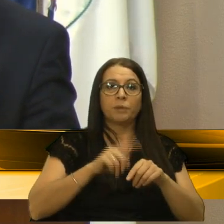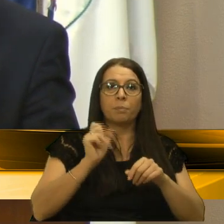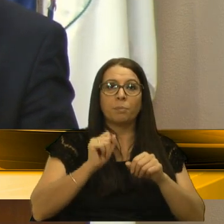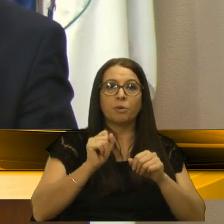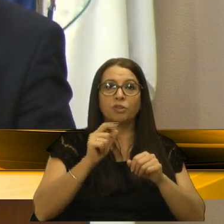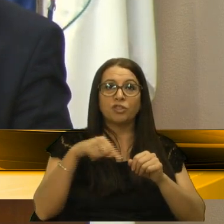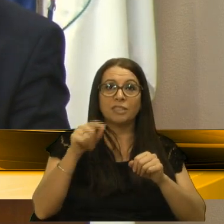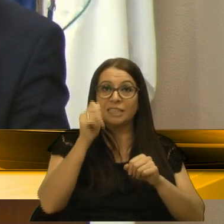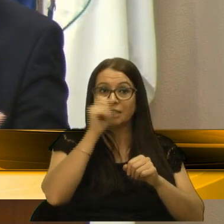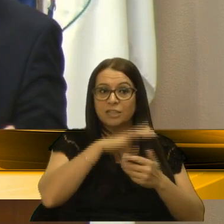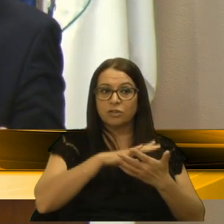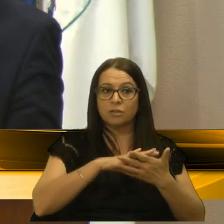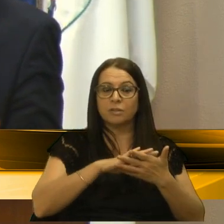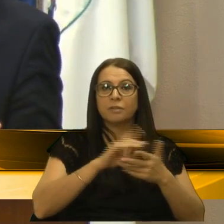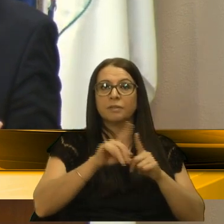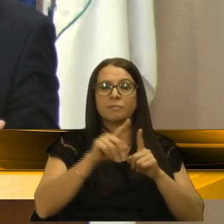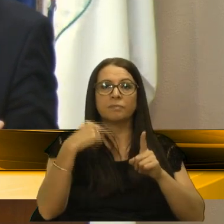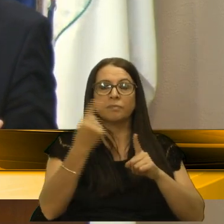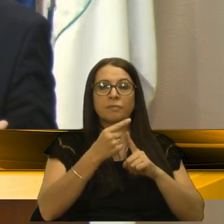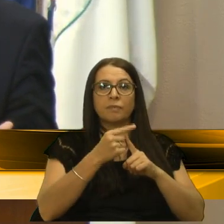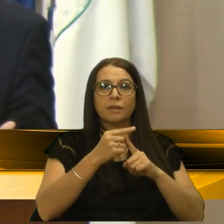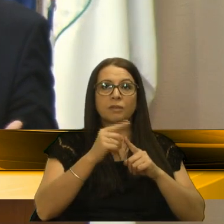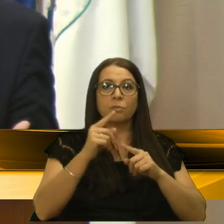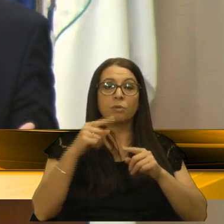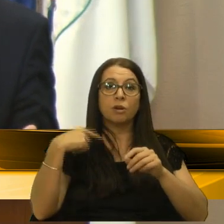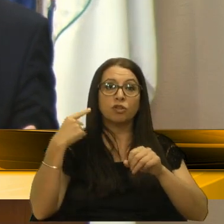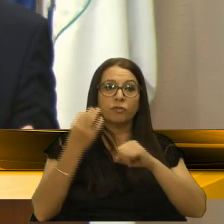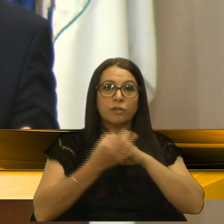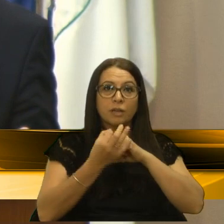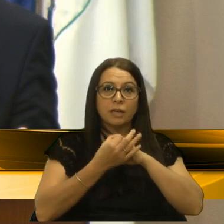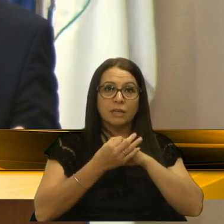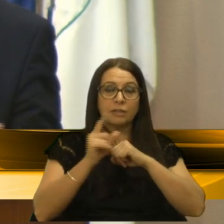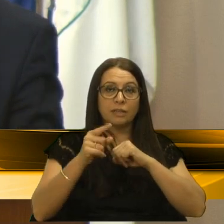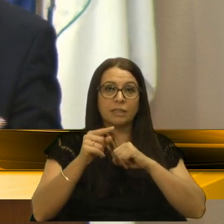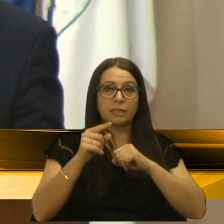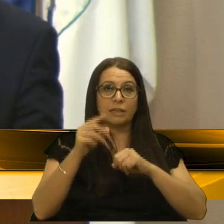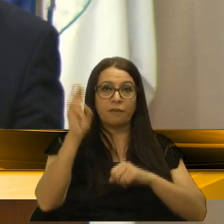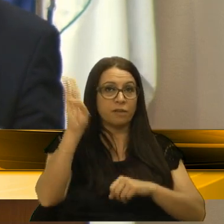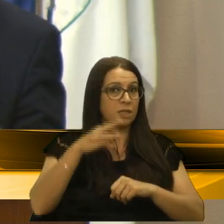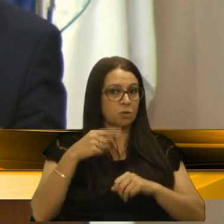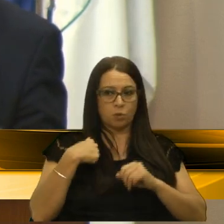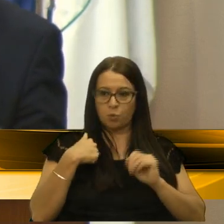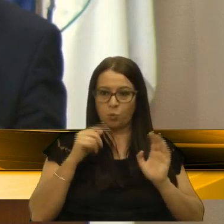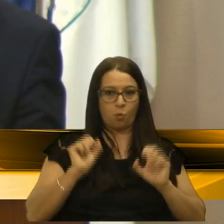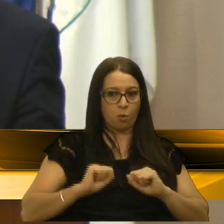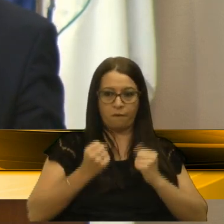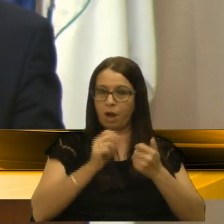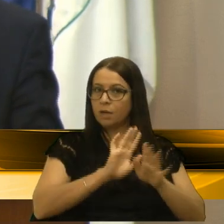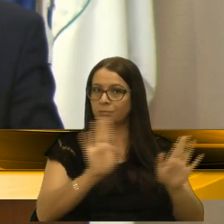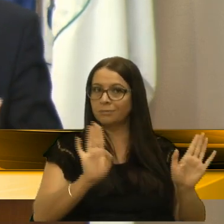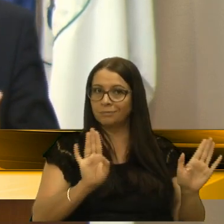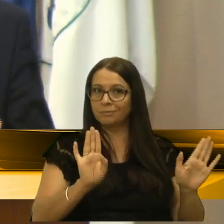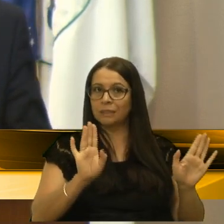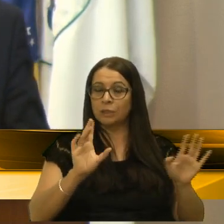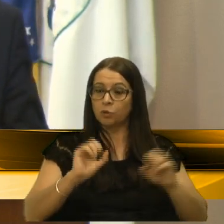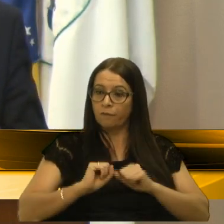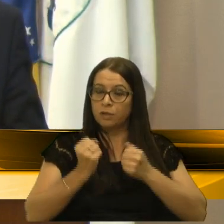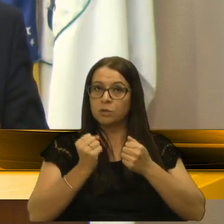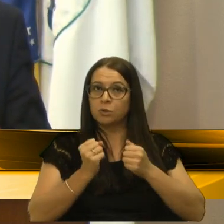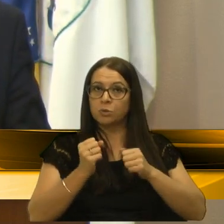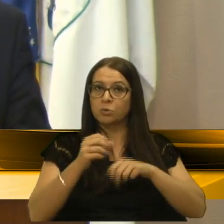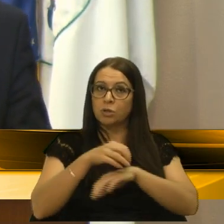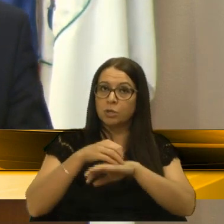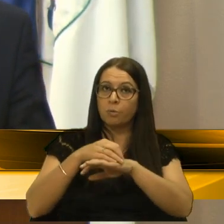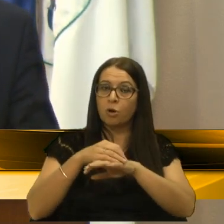exagerado, mas nós não somos advogados de defesa aqui da Visat. Eu não sou advogado de defesa da Visat. Eu sou defensor de um transporte público